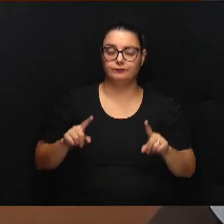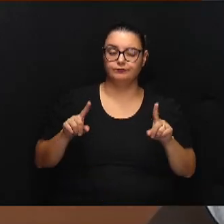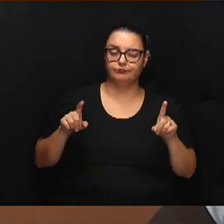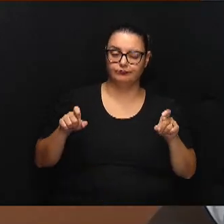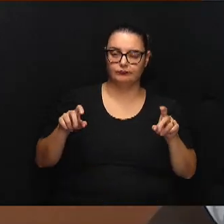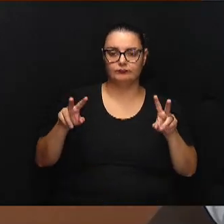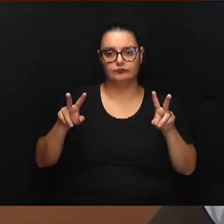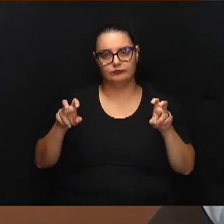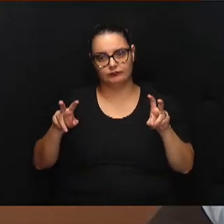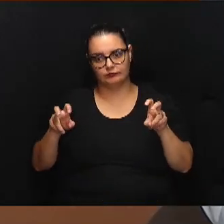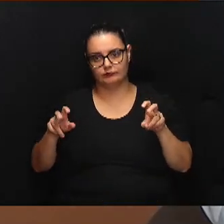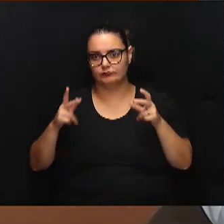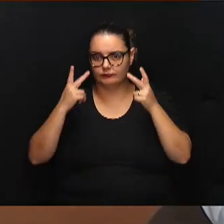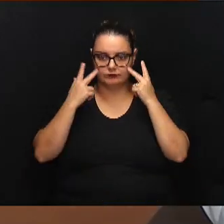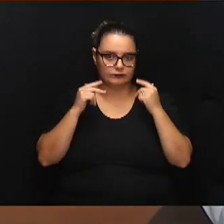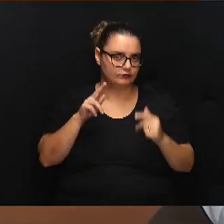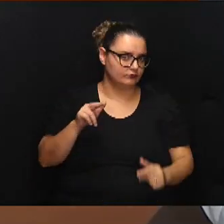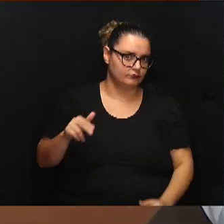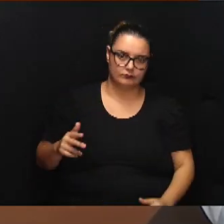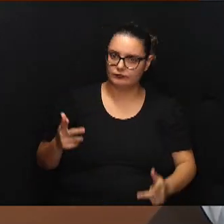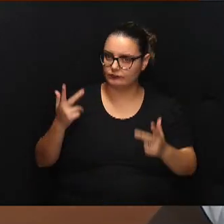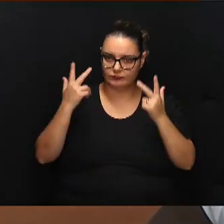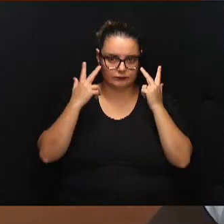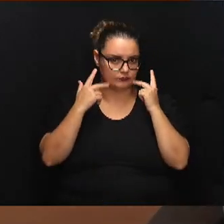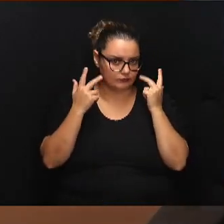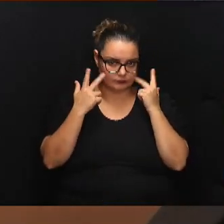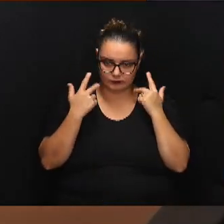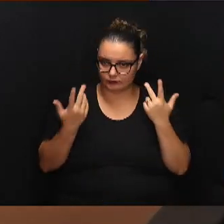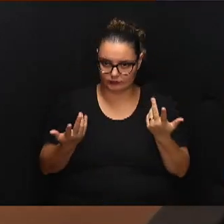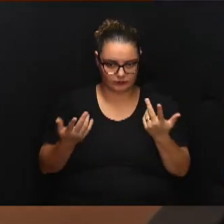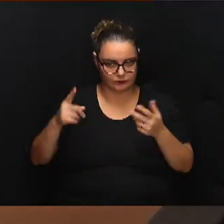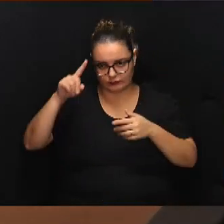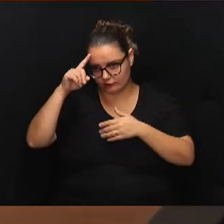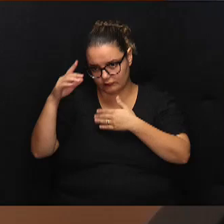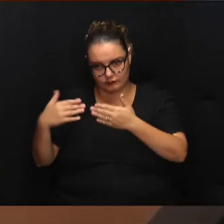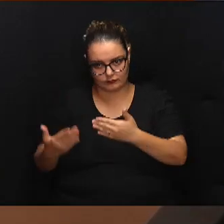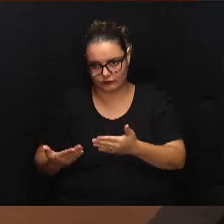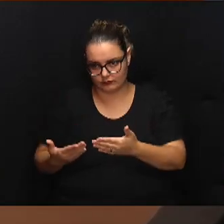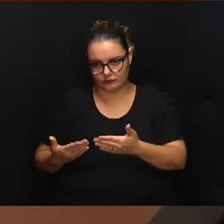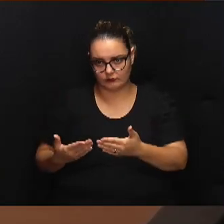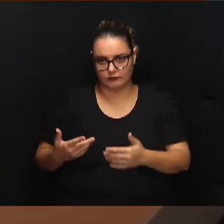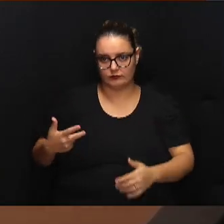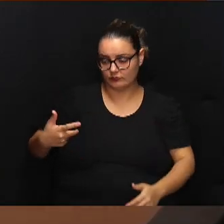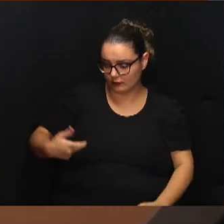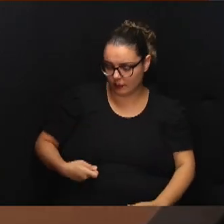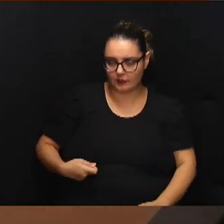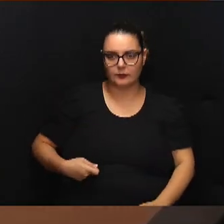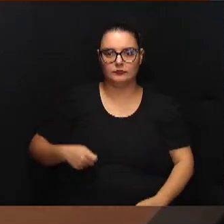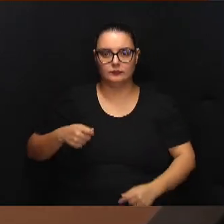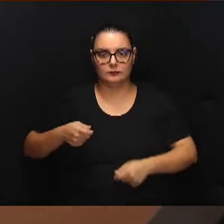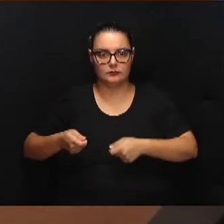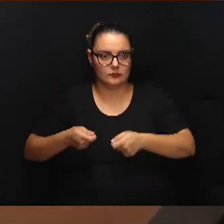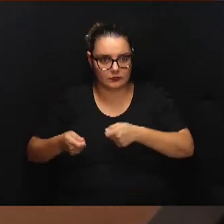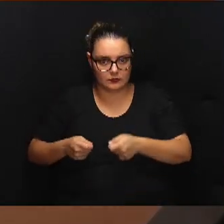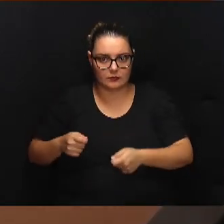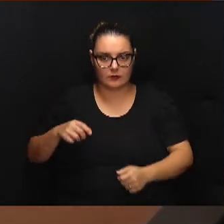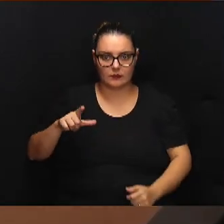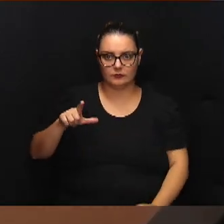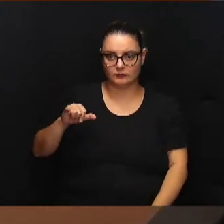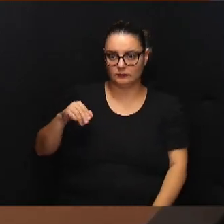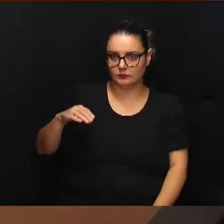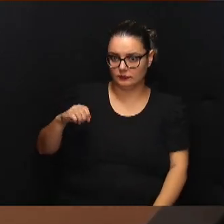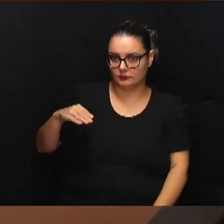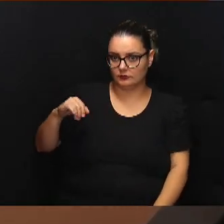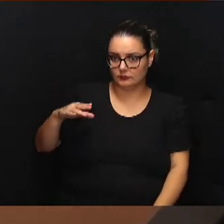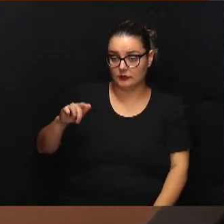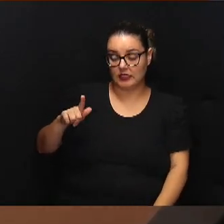entre aspas, porque nunca vai ser uma situação completamente corriqueira, você tem que se aplicar insulina, você tem que medir a sua glicemia, mas em algo tão particular como é